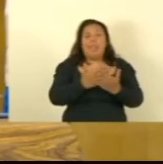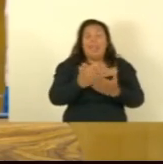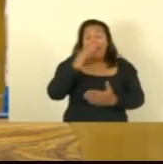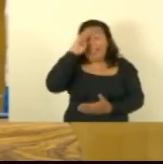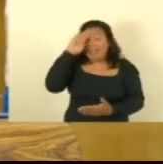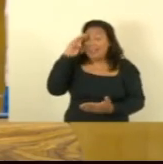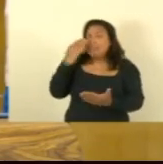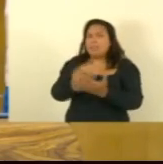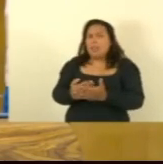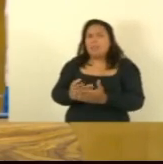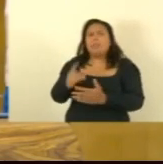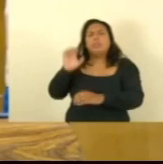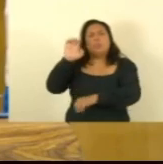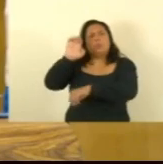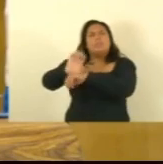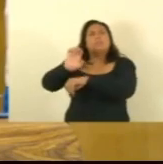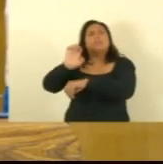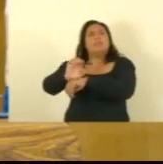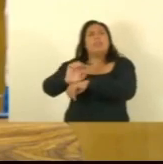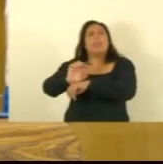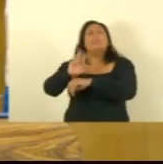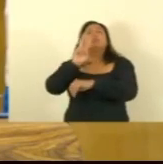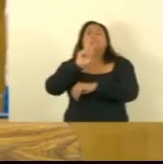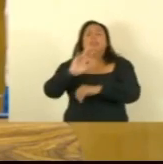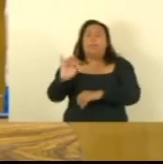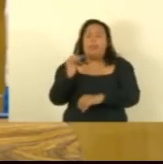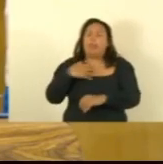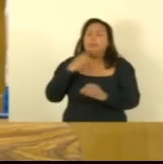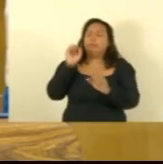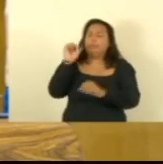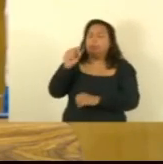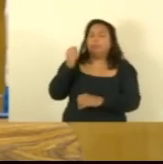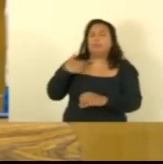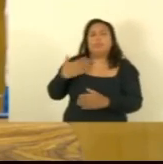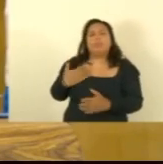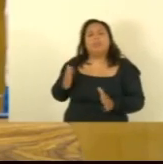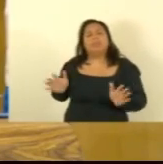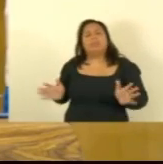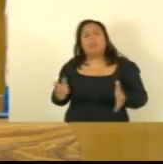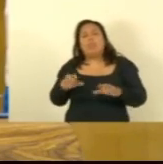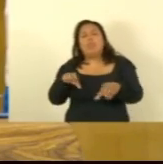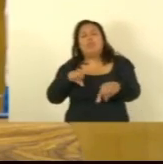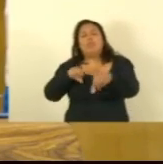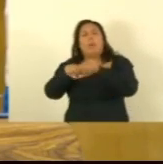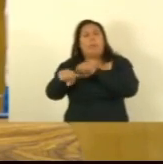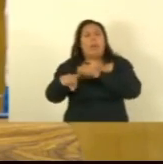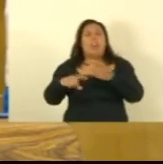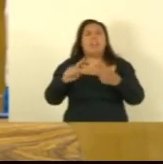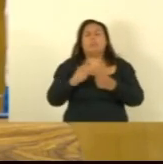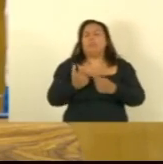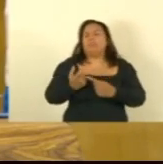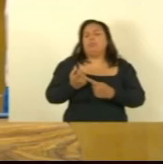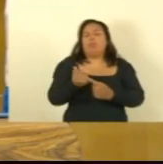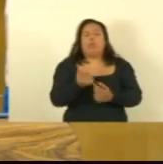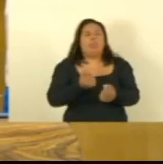acreditando eles que o Estado vai estar ali, formando futuros